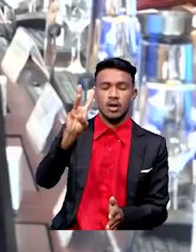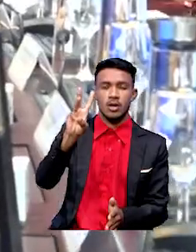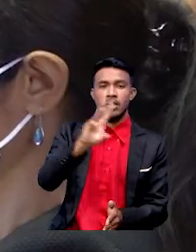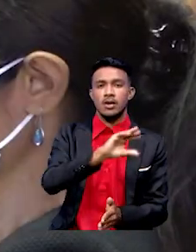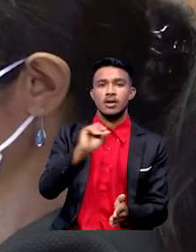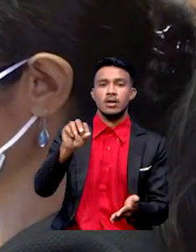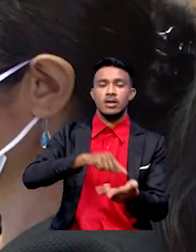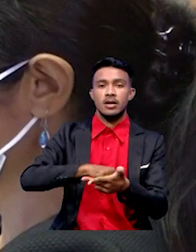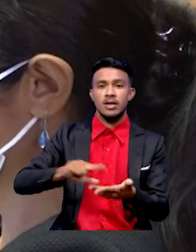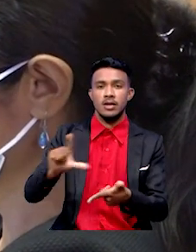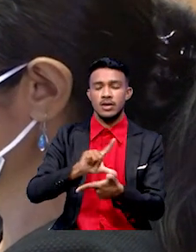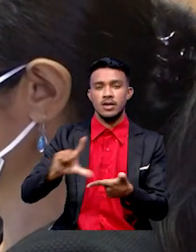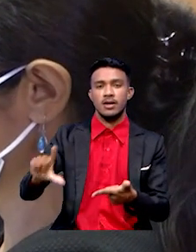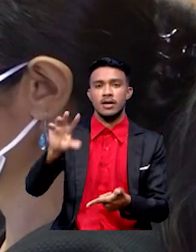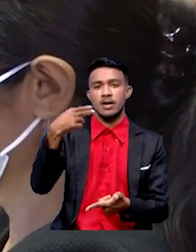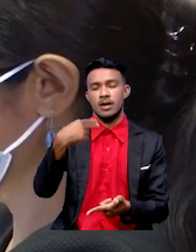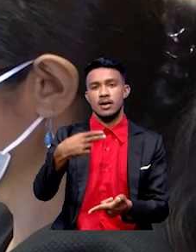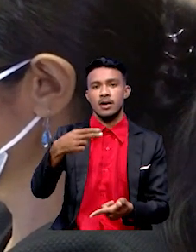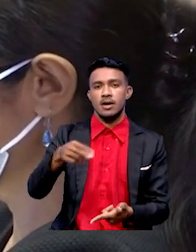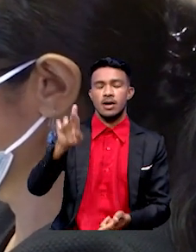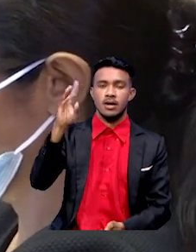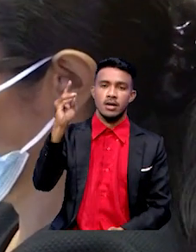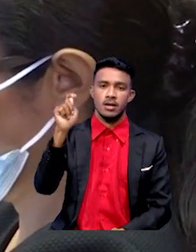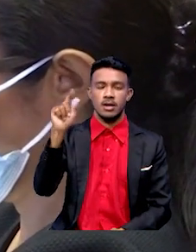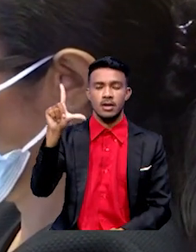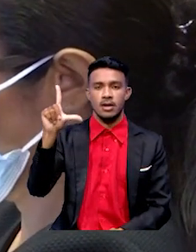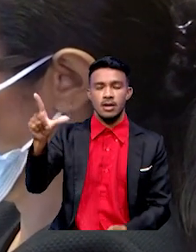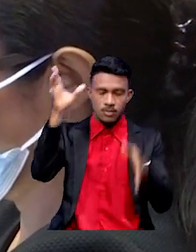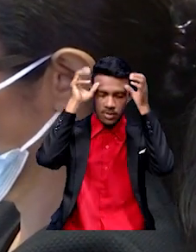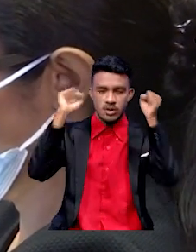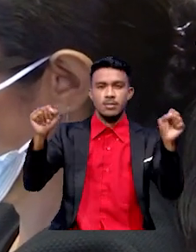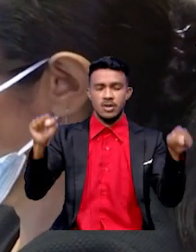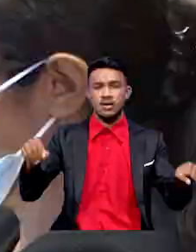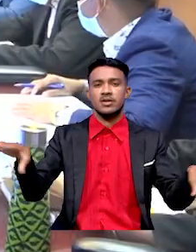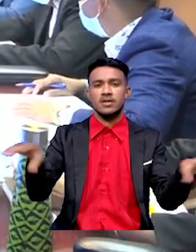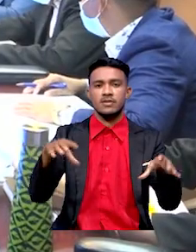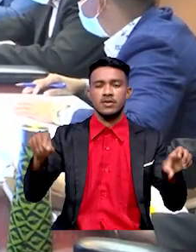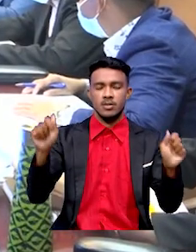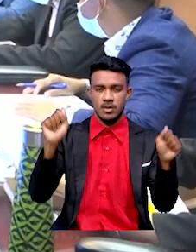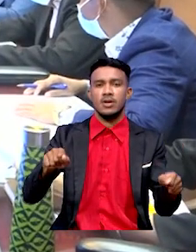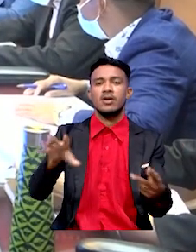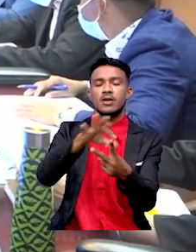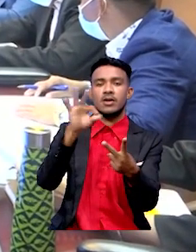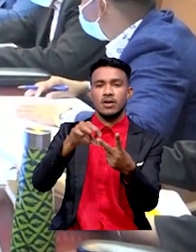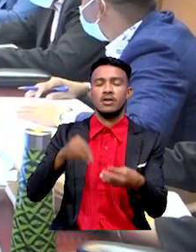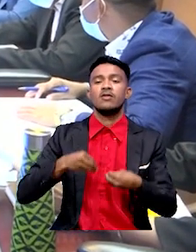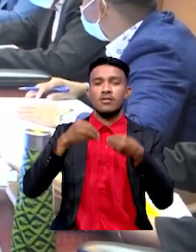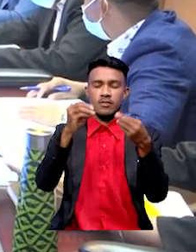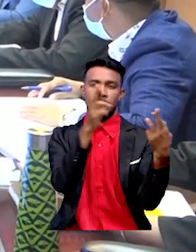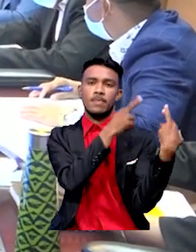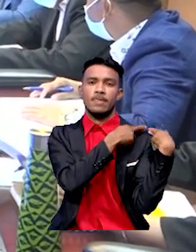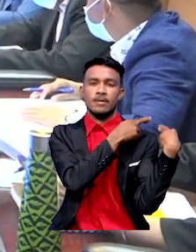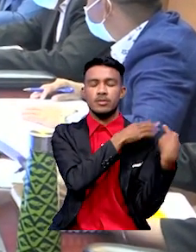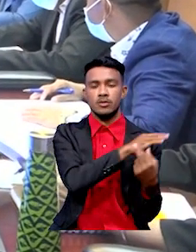Constituição República Democrática Timor-Leste. Presidente da República maquia competência autonomia, fopose no exonera membro